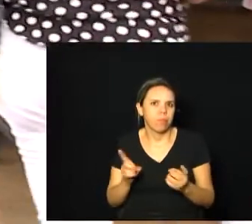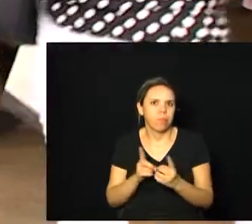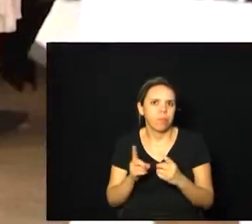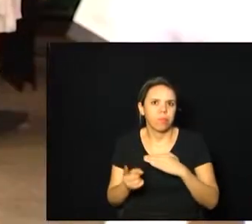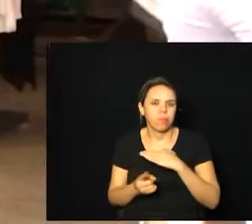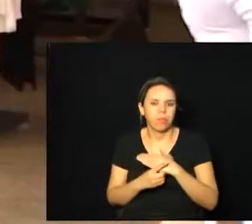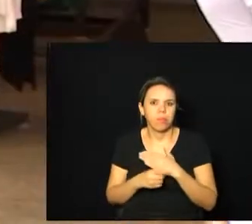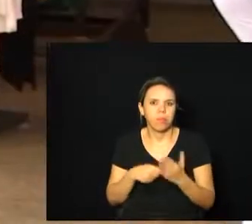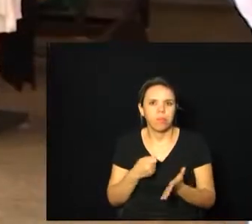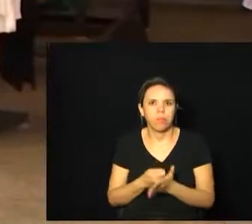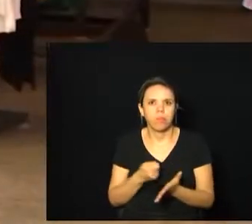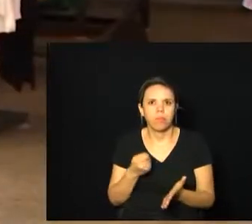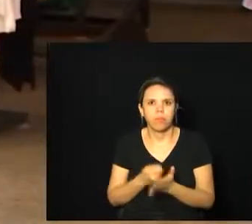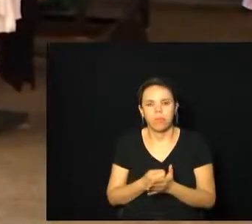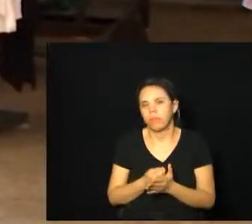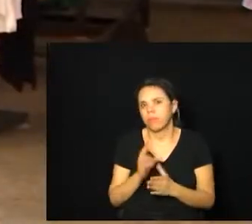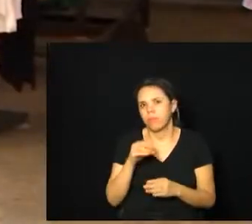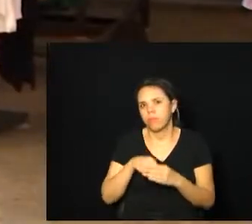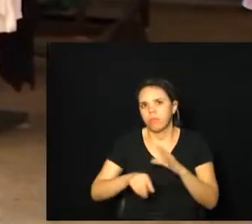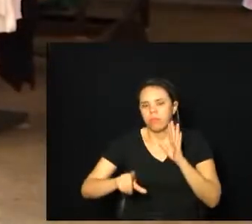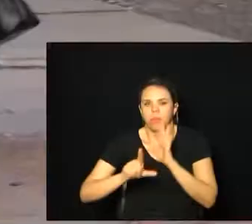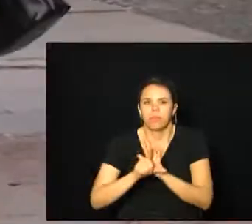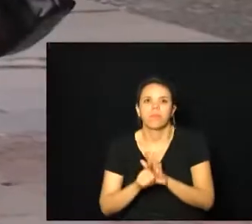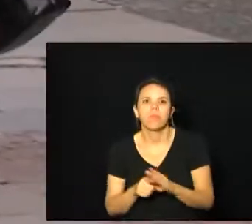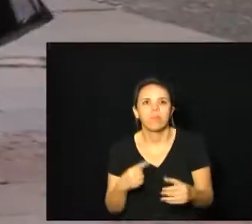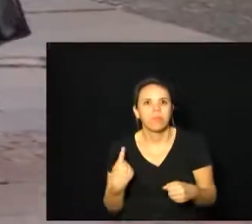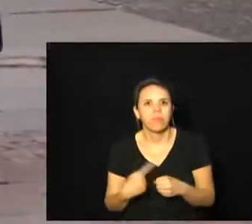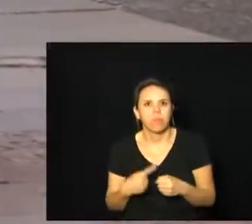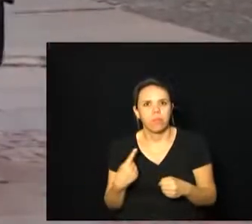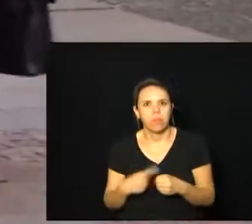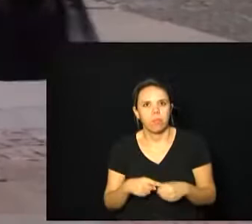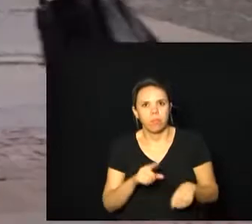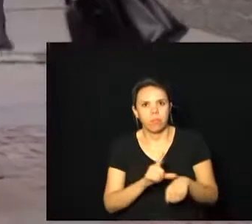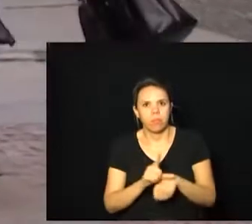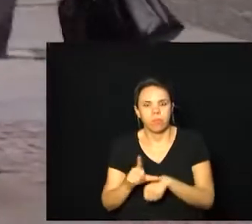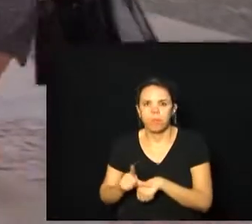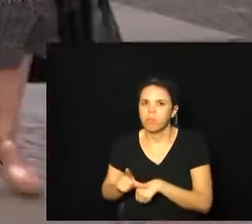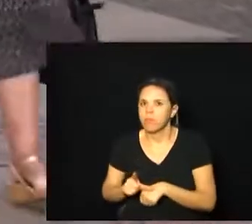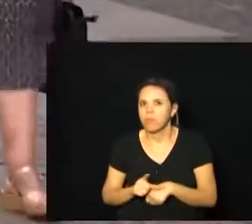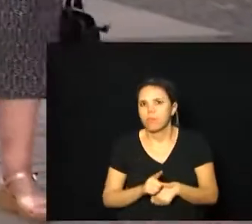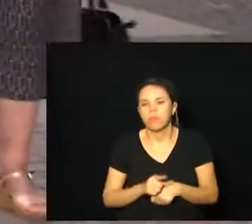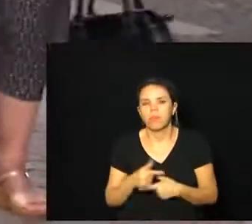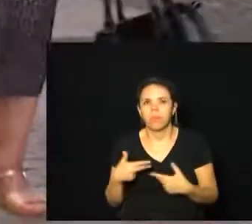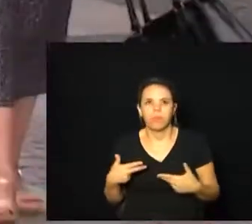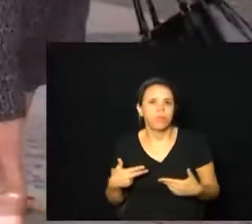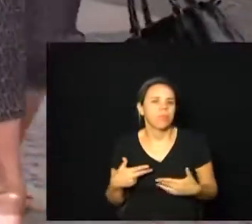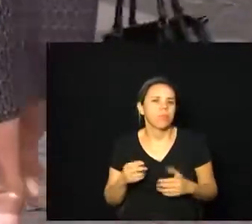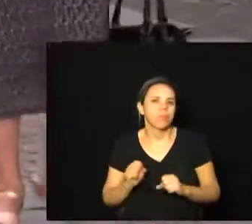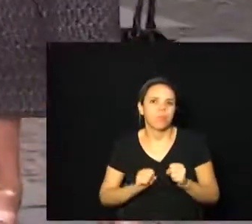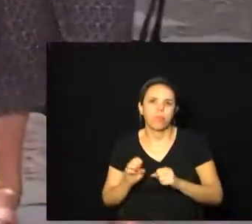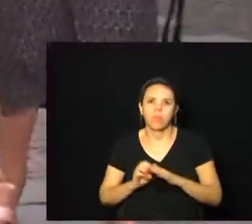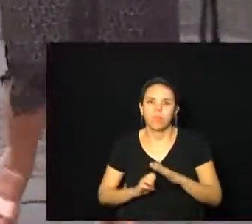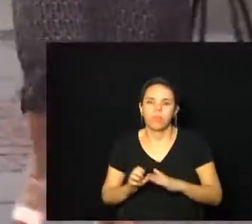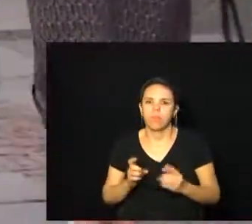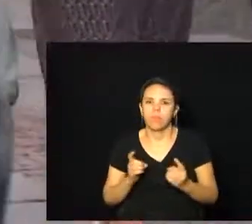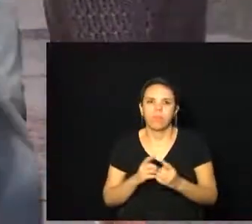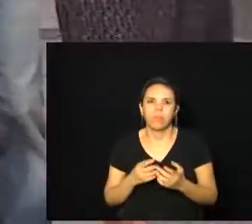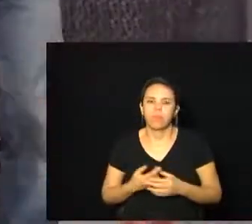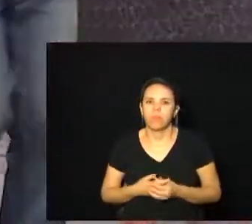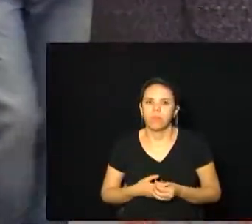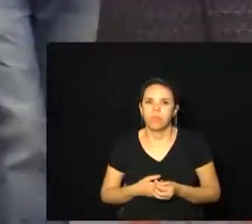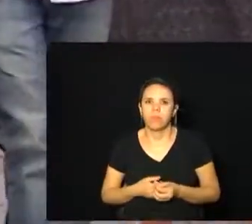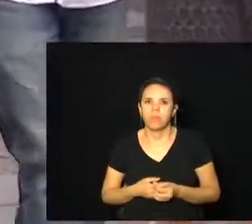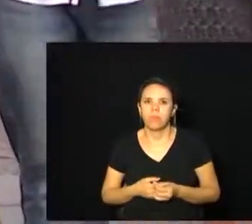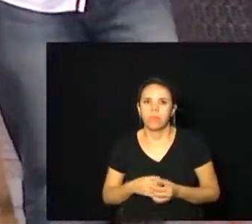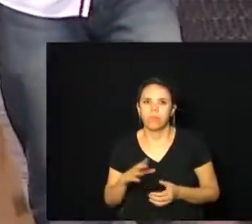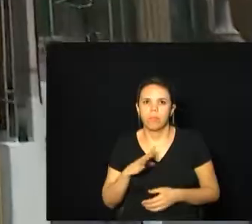atendimento das exigências previstas em leis municipais pelos estabelecimentos comerciais varejistas e de prestação de serviços no